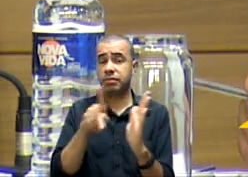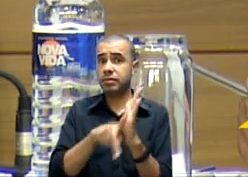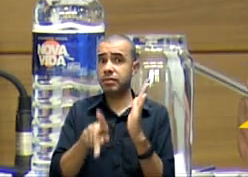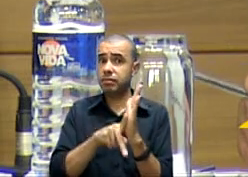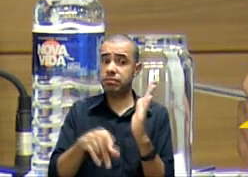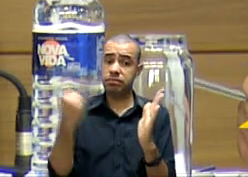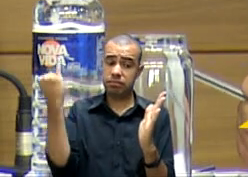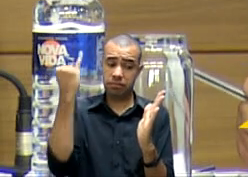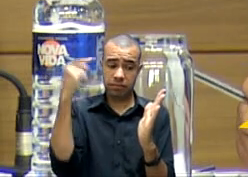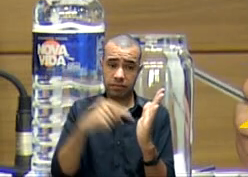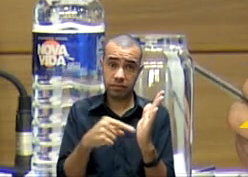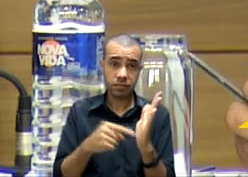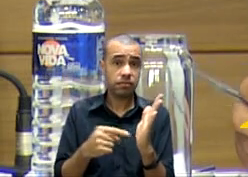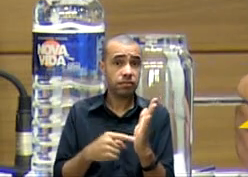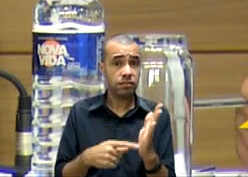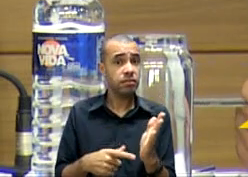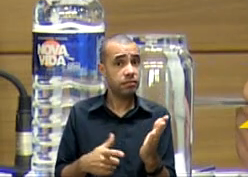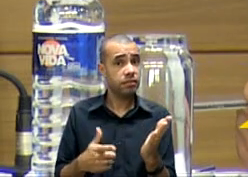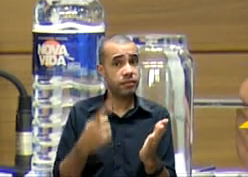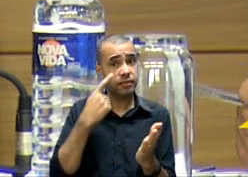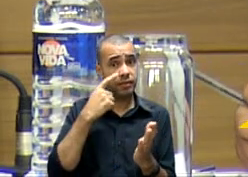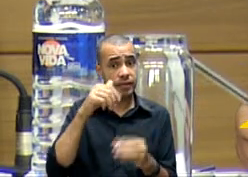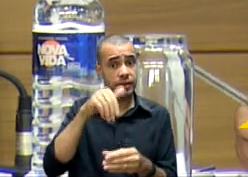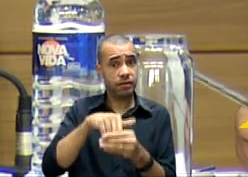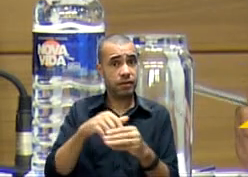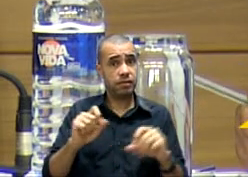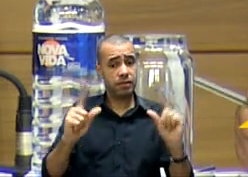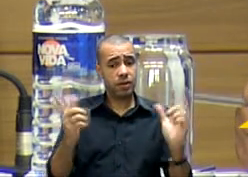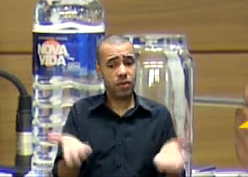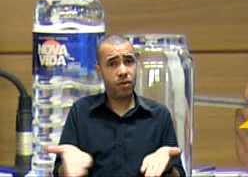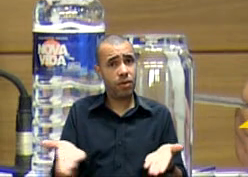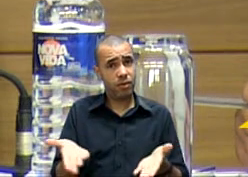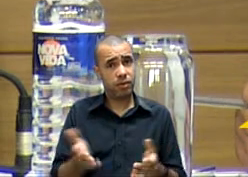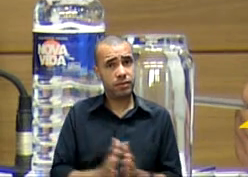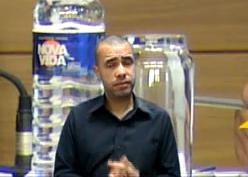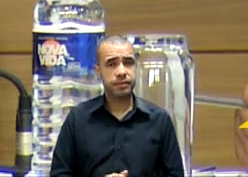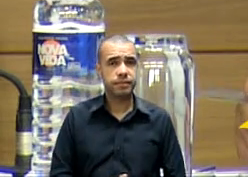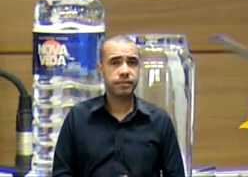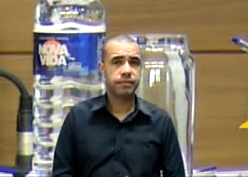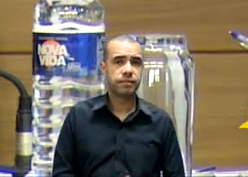também para a gente colocar em votação ainda hoje.